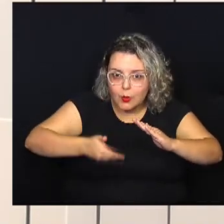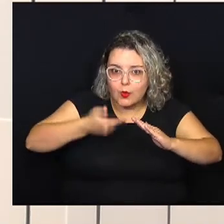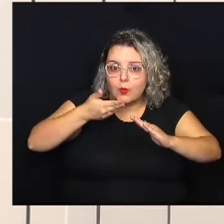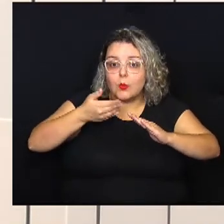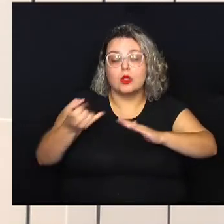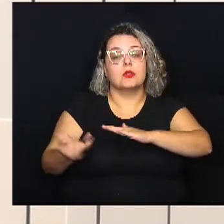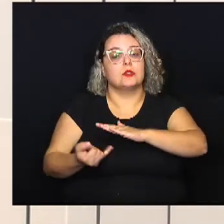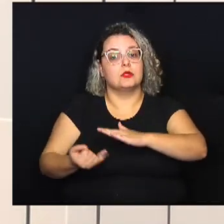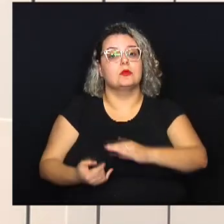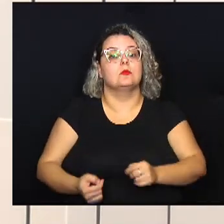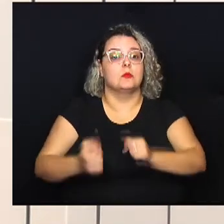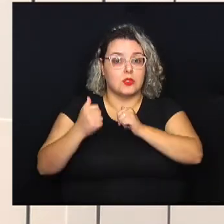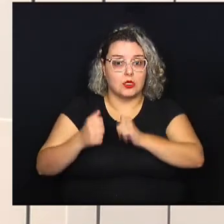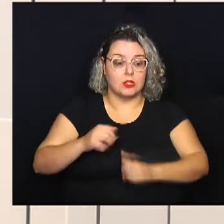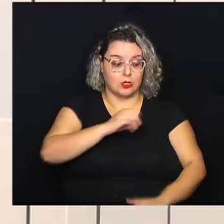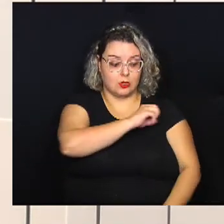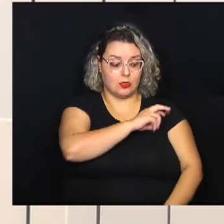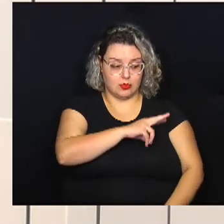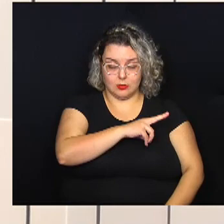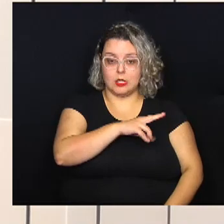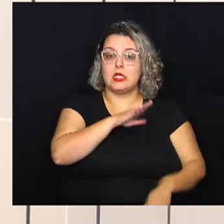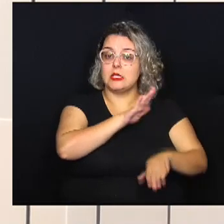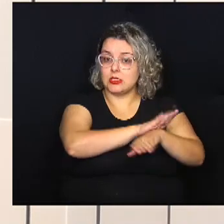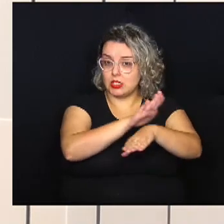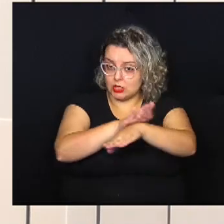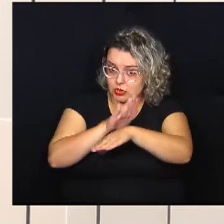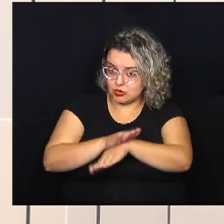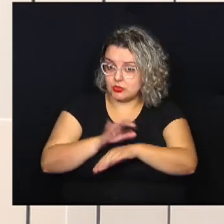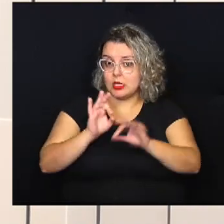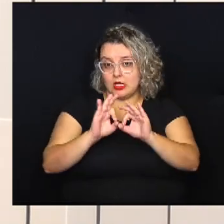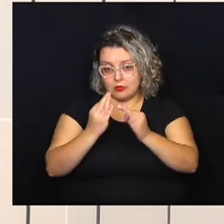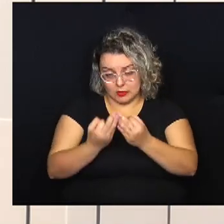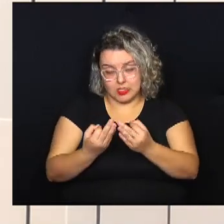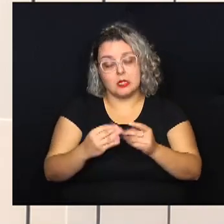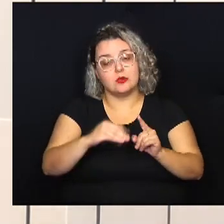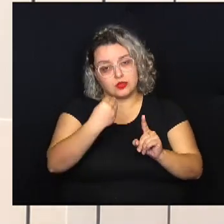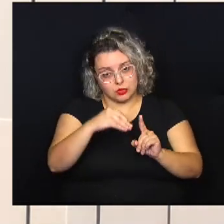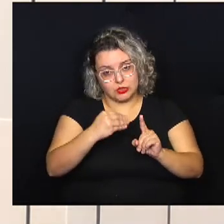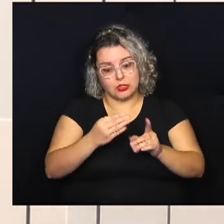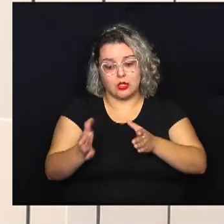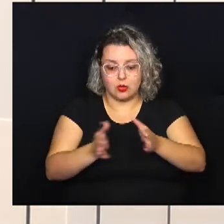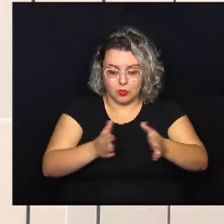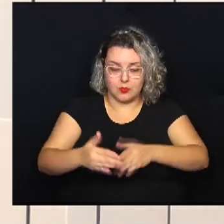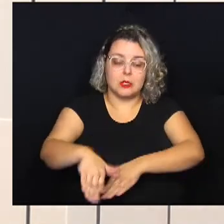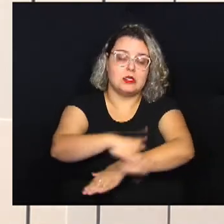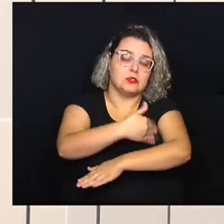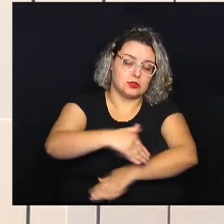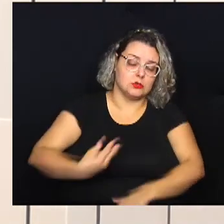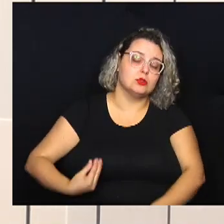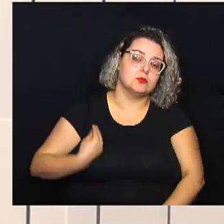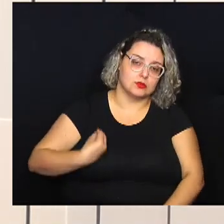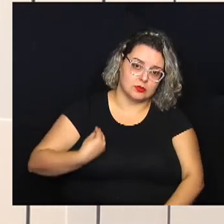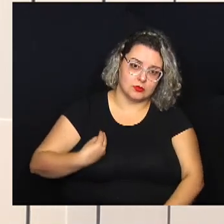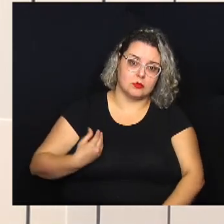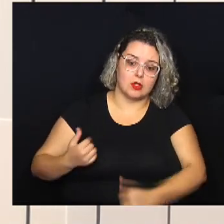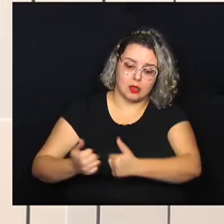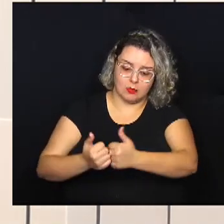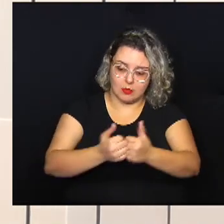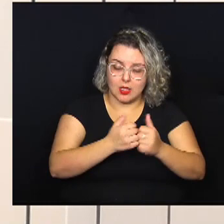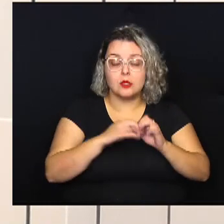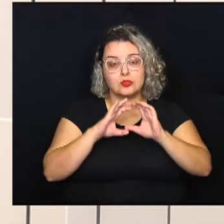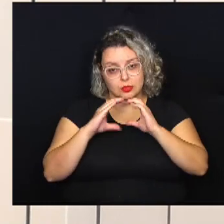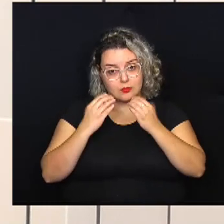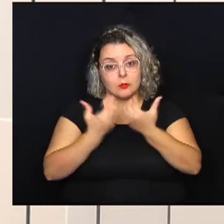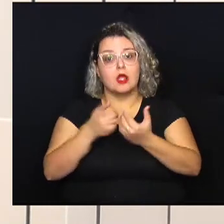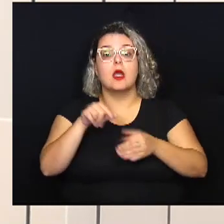na região do Ouro Verde e ajuda famílias carentes e moradores em situação de rua no entorno da comunidade, é